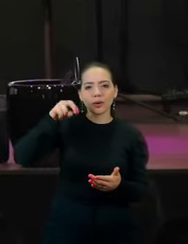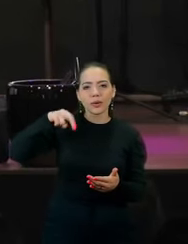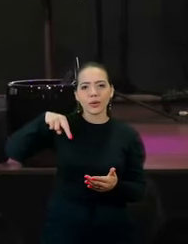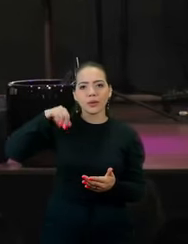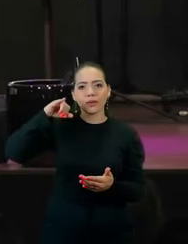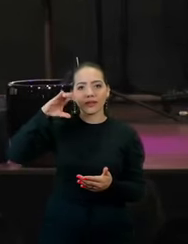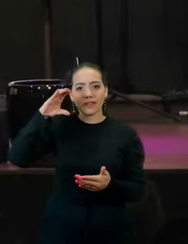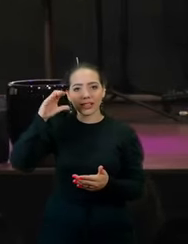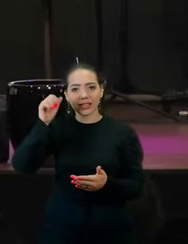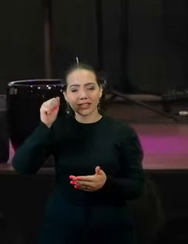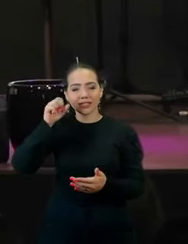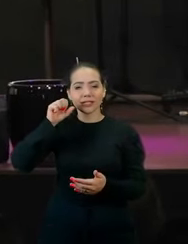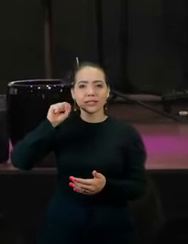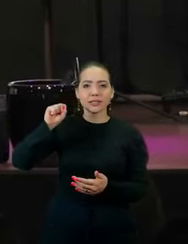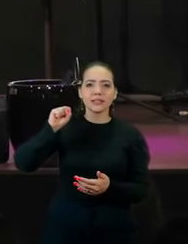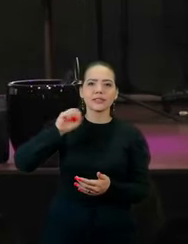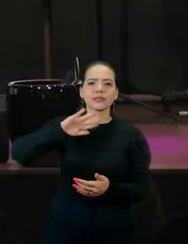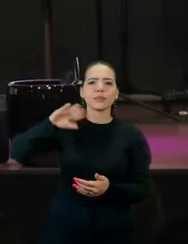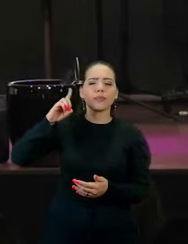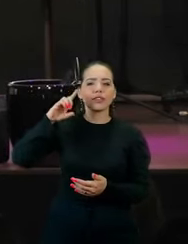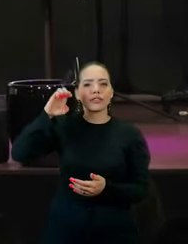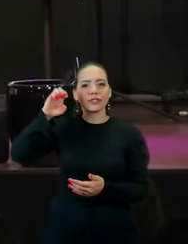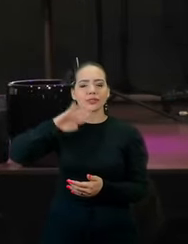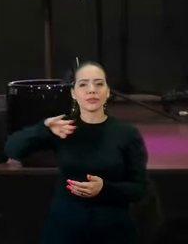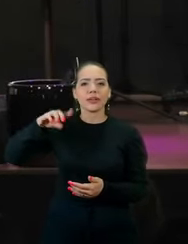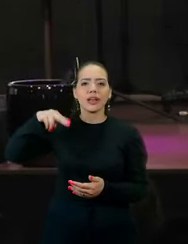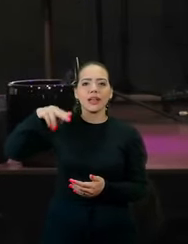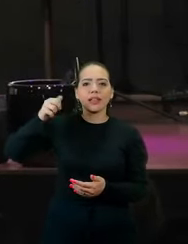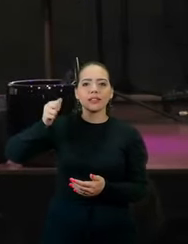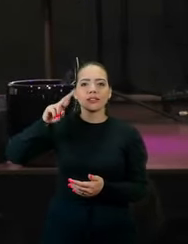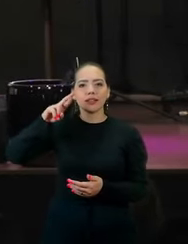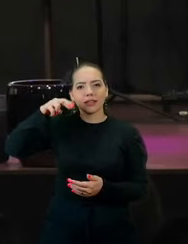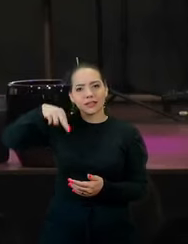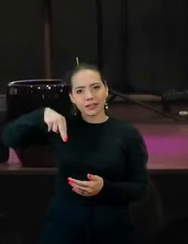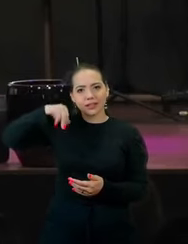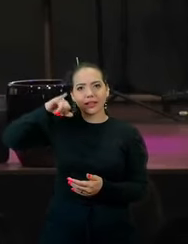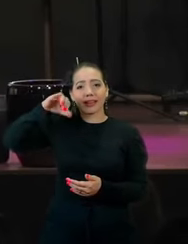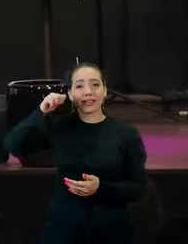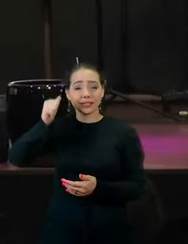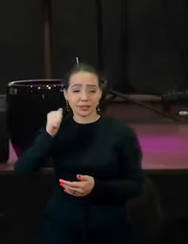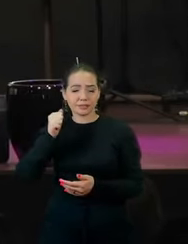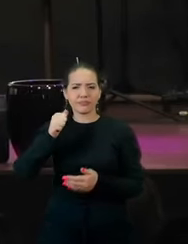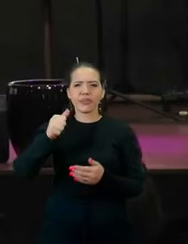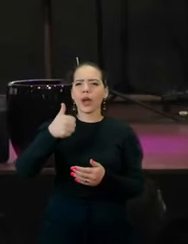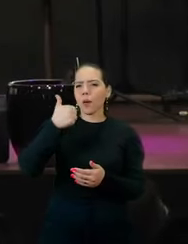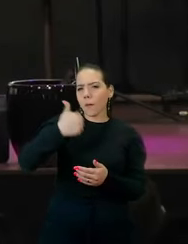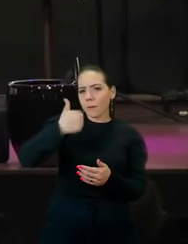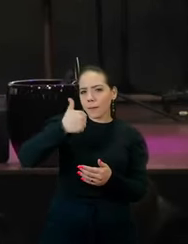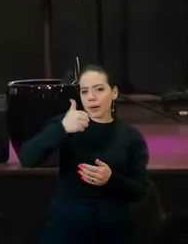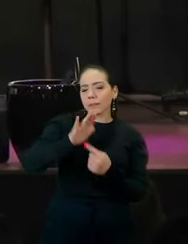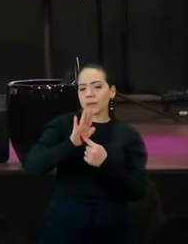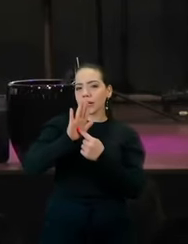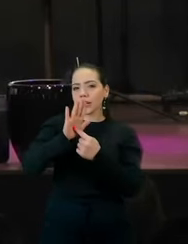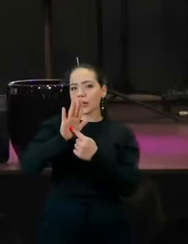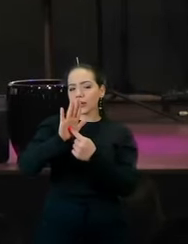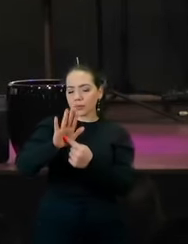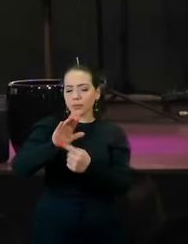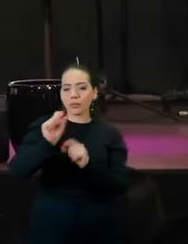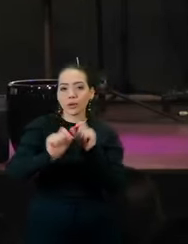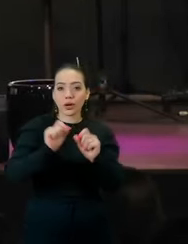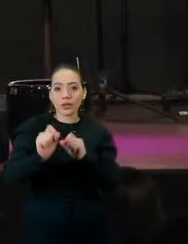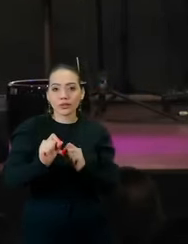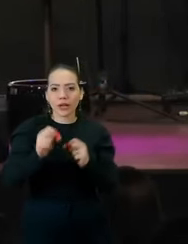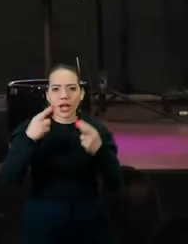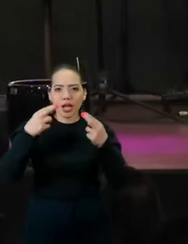7. Mas na primeira crônica fala de Jesus se entregando. Aquele leão Aslan é Jesus. E é